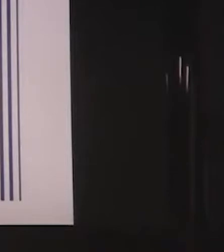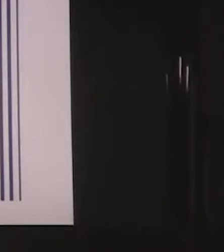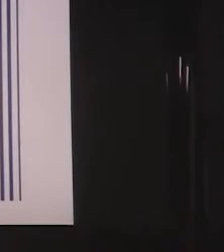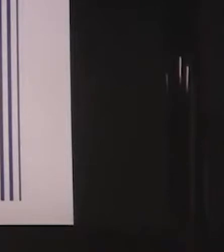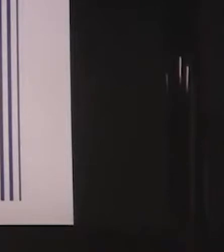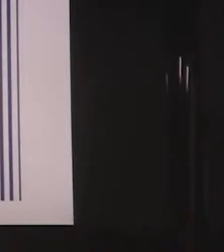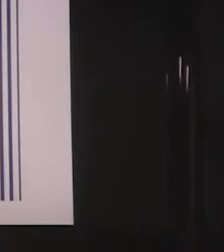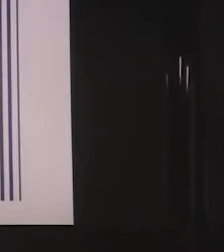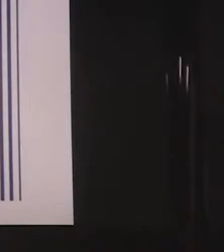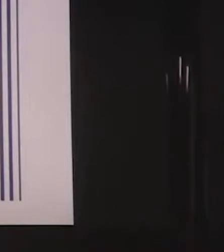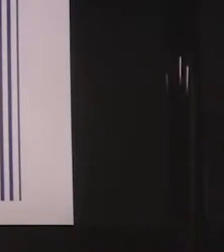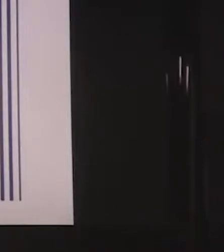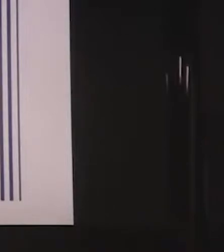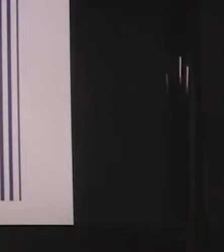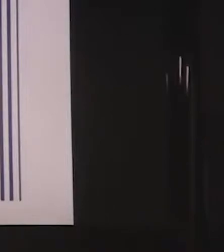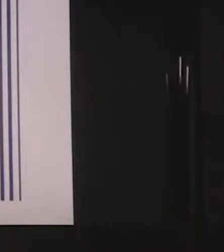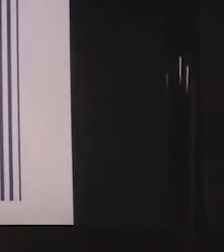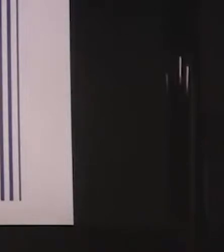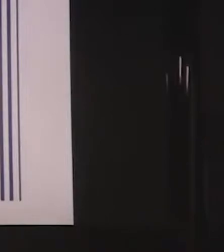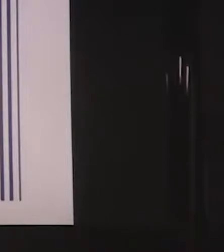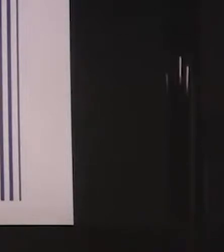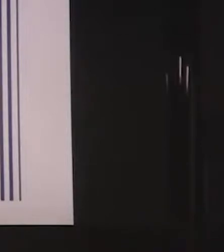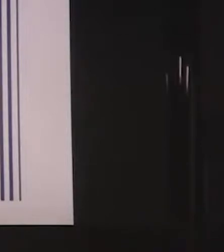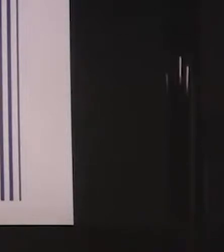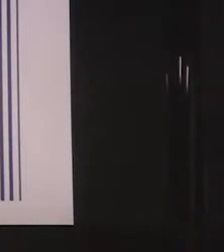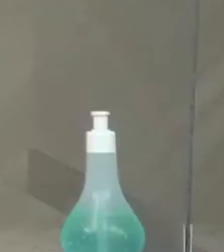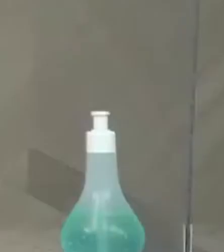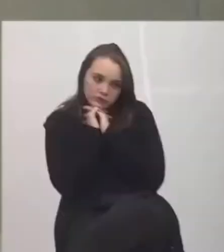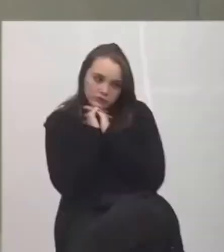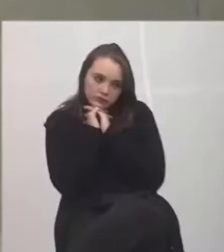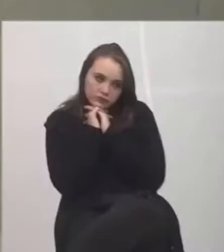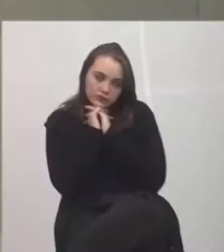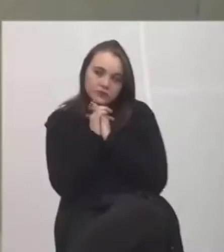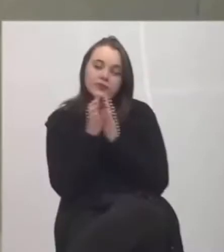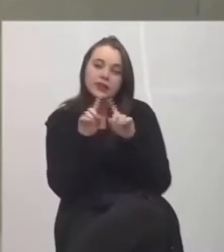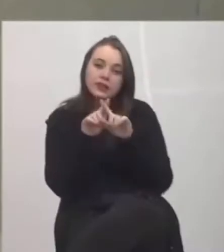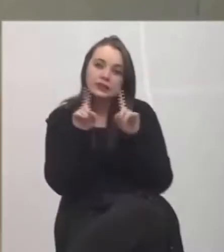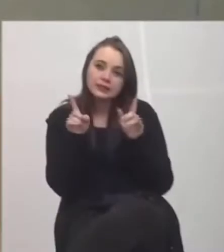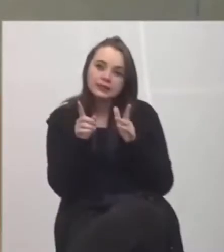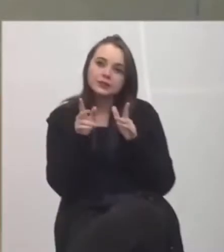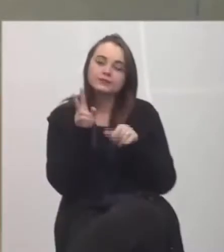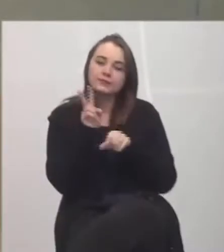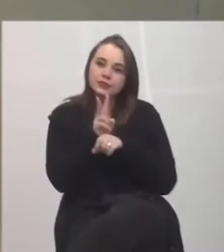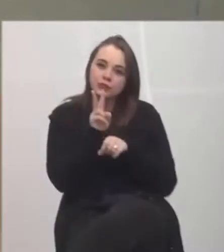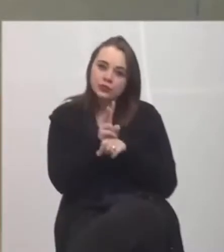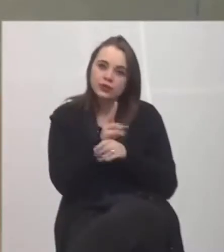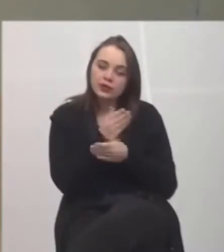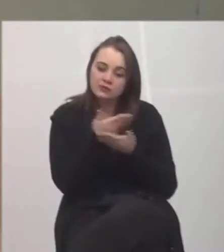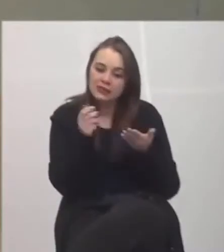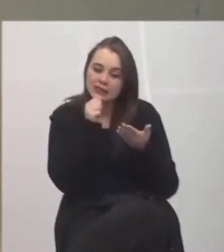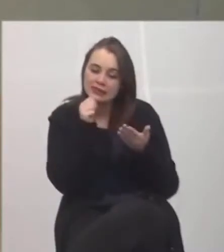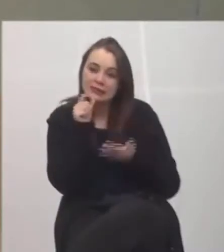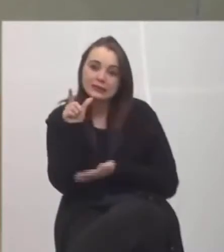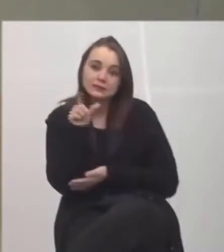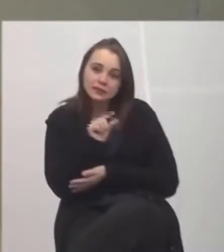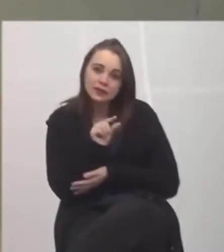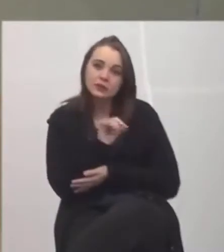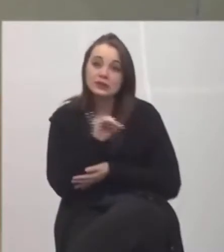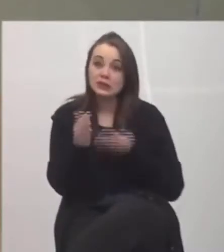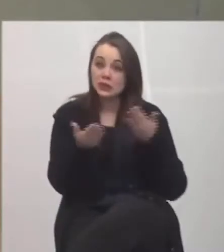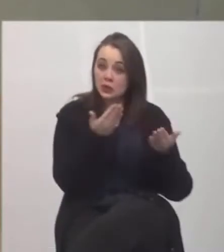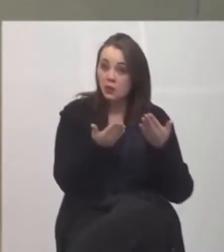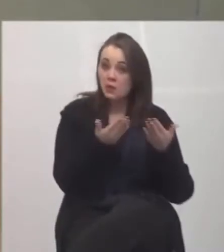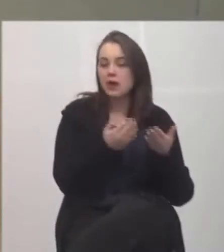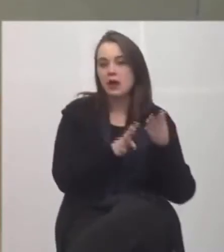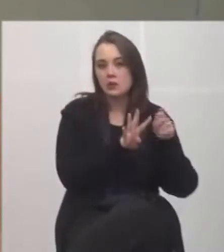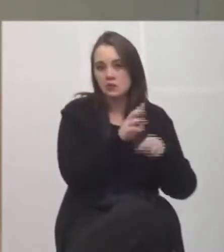está ligeiramente em estabilidade, mas um pouco abaixo, né, do observado no quadrimestre anterior, de cerca